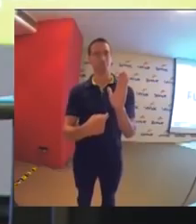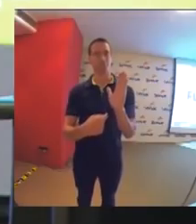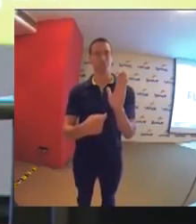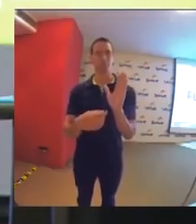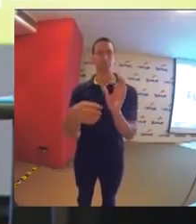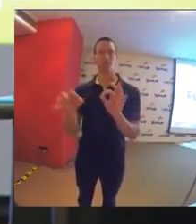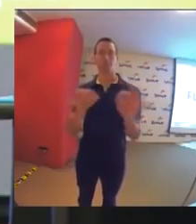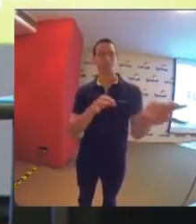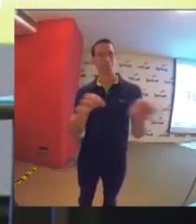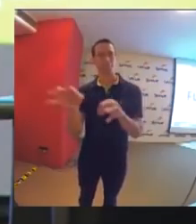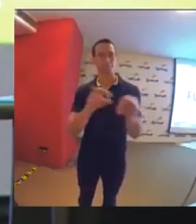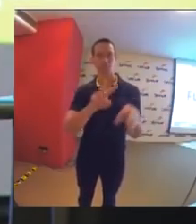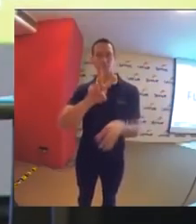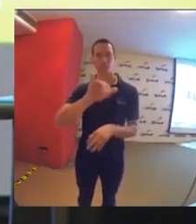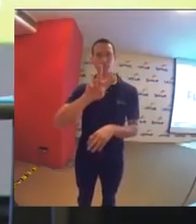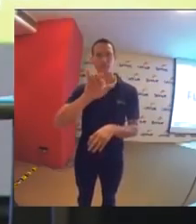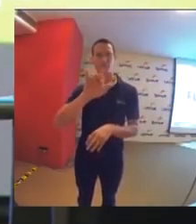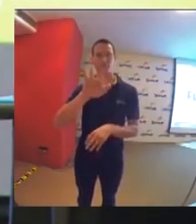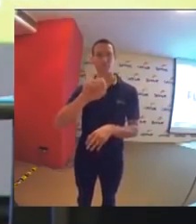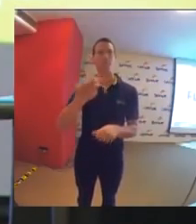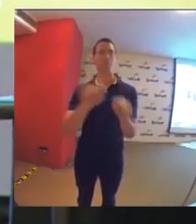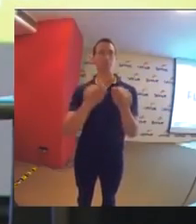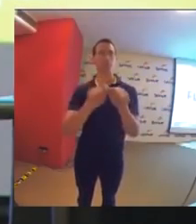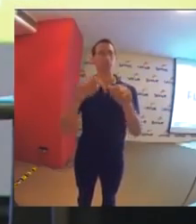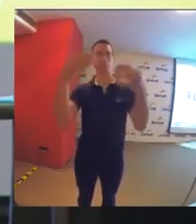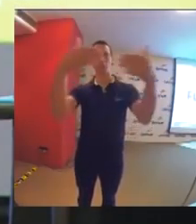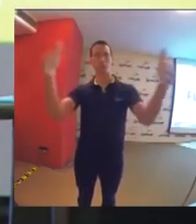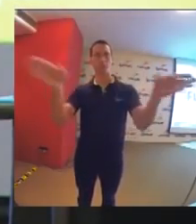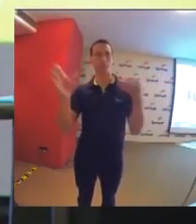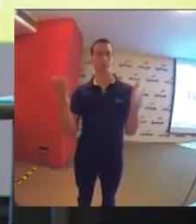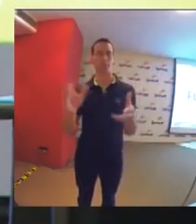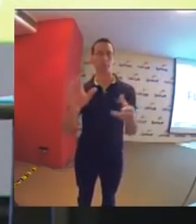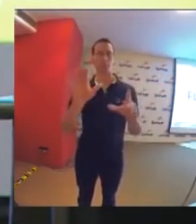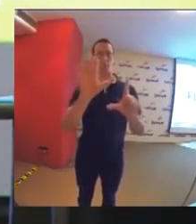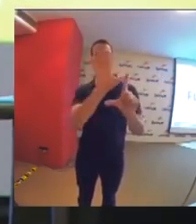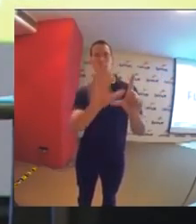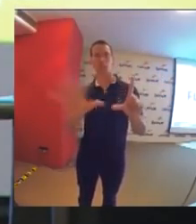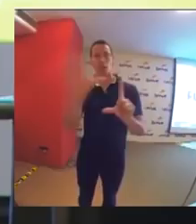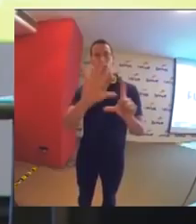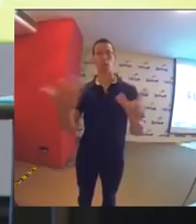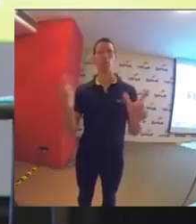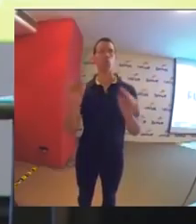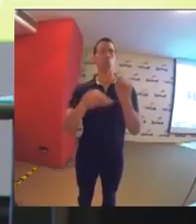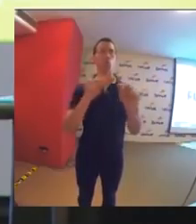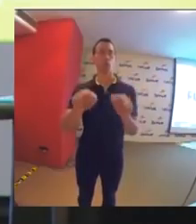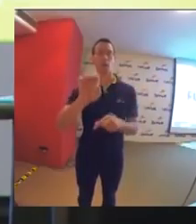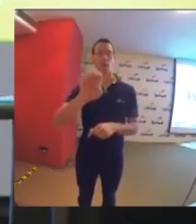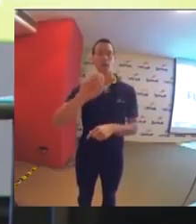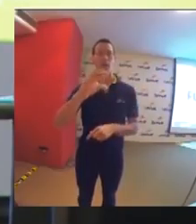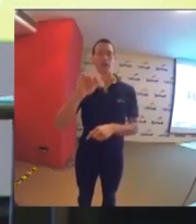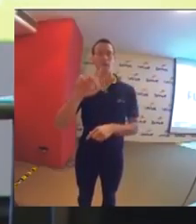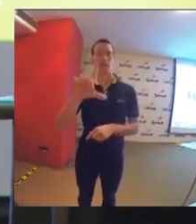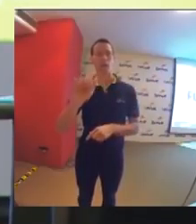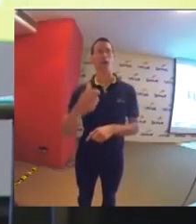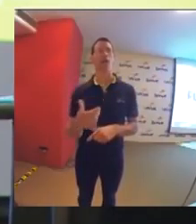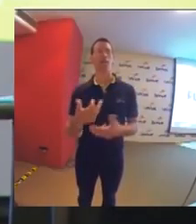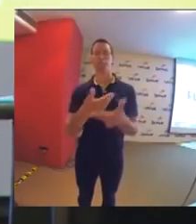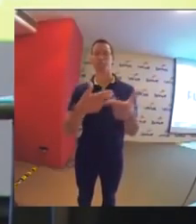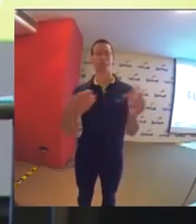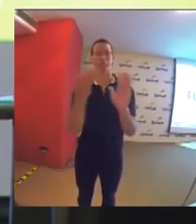2 pontos. Como se calcula a área do retângulo, o que é um predador, o que é uma escala, venha ter connosco amanhã que nós